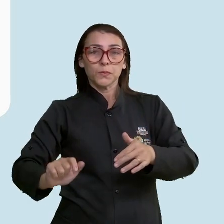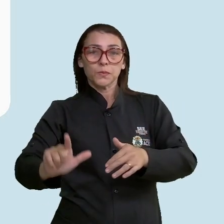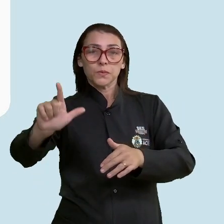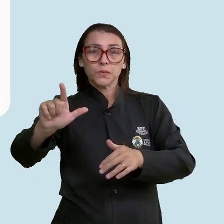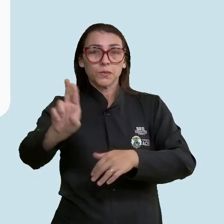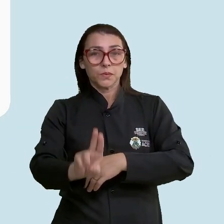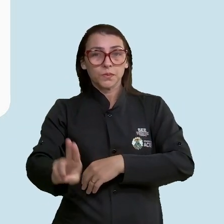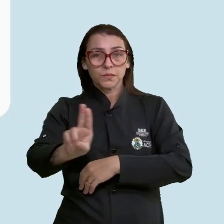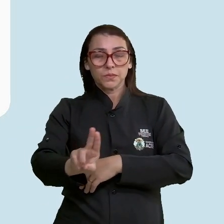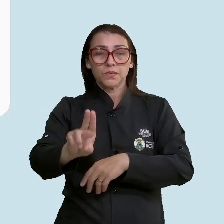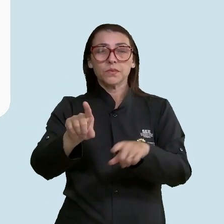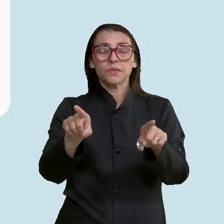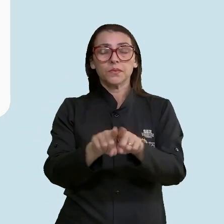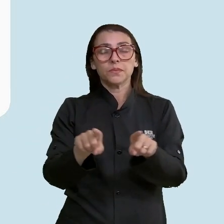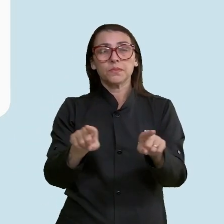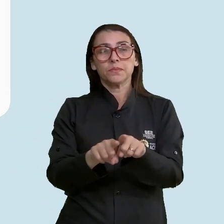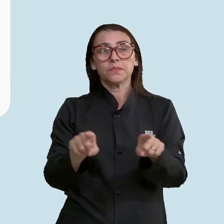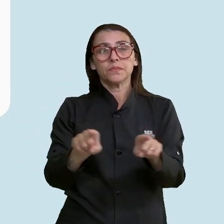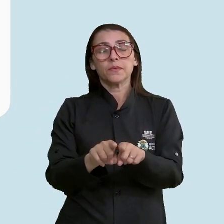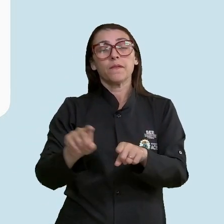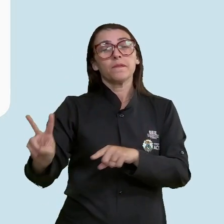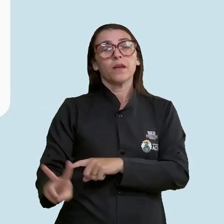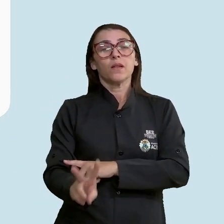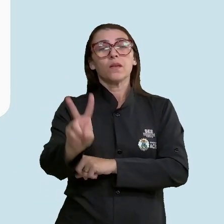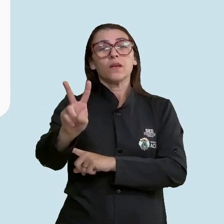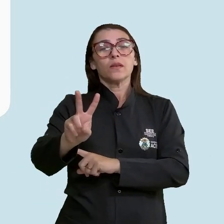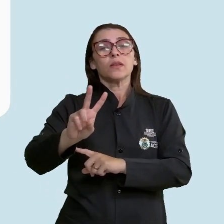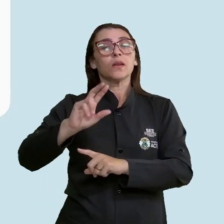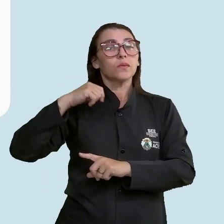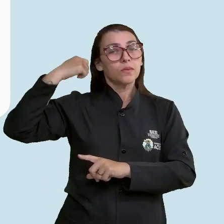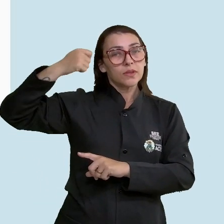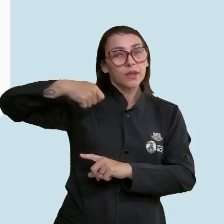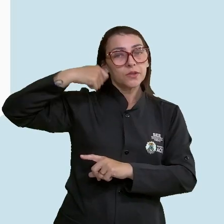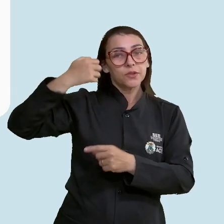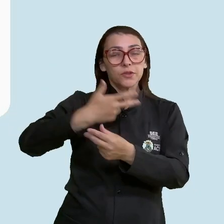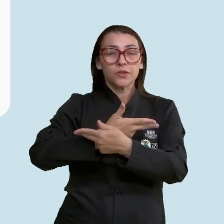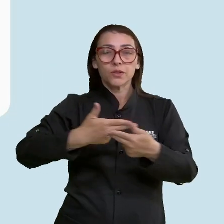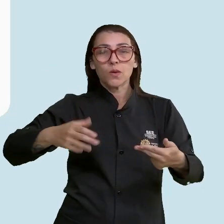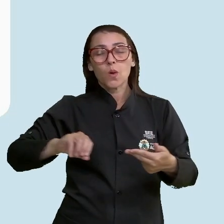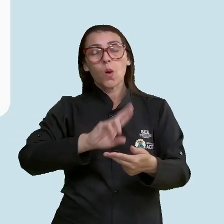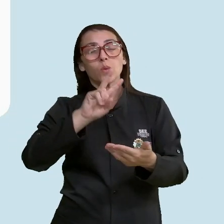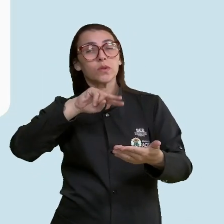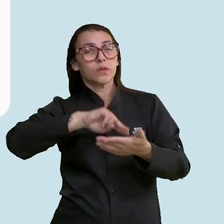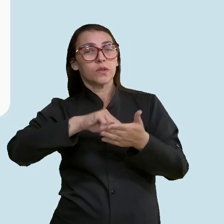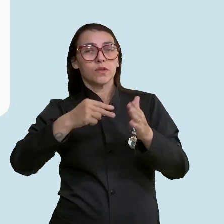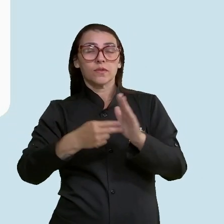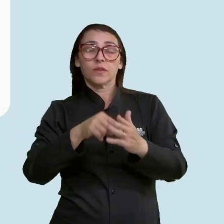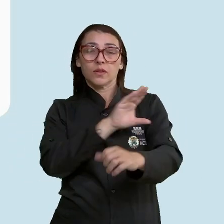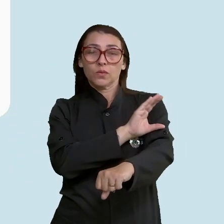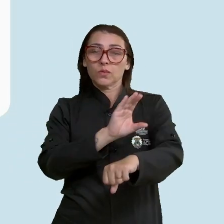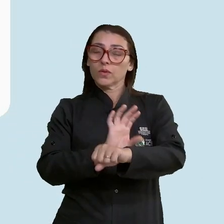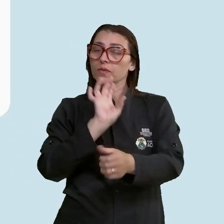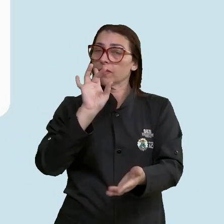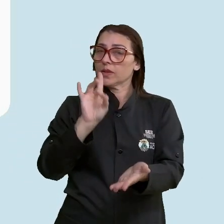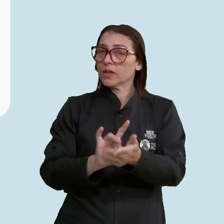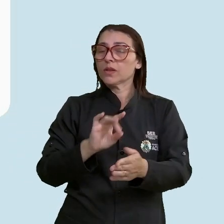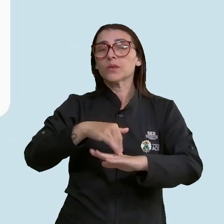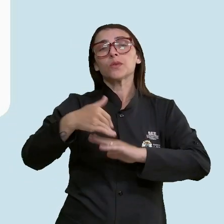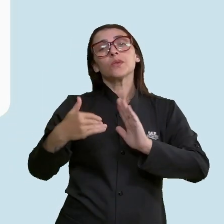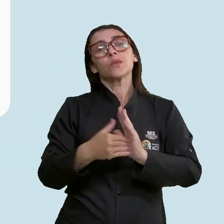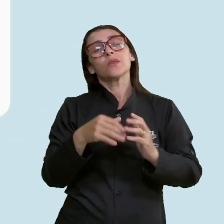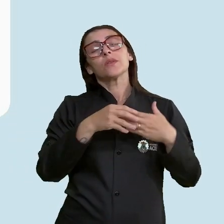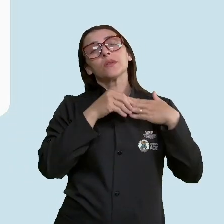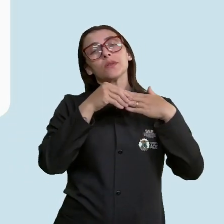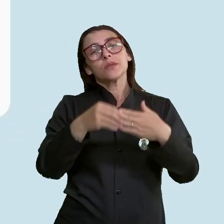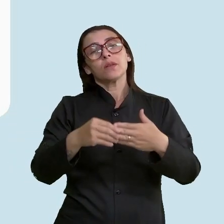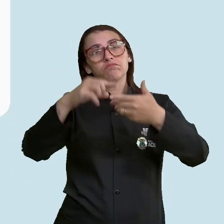no consumo, em vez da valorização artística ou do significado cultural. E tudo isso traz